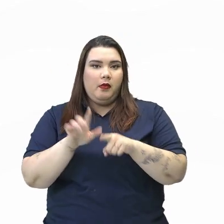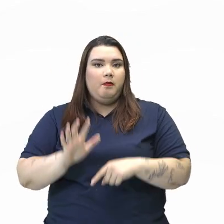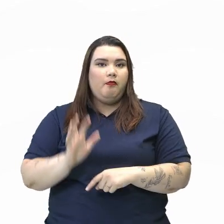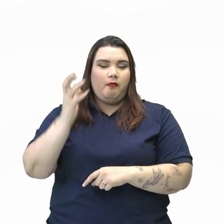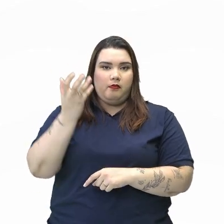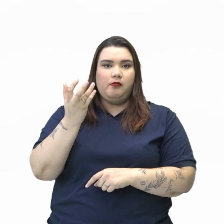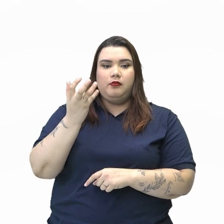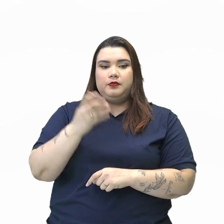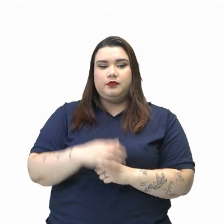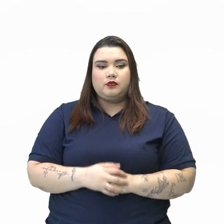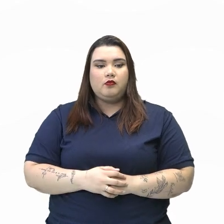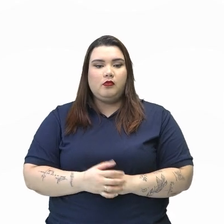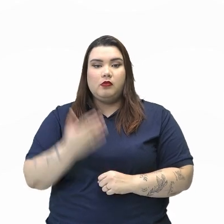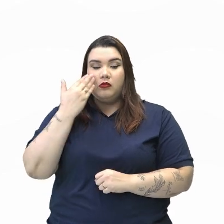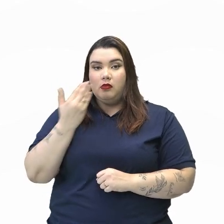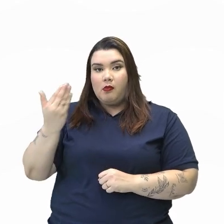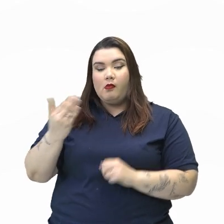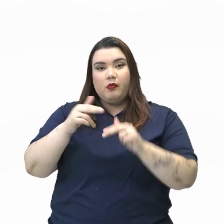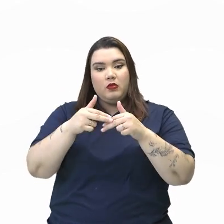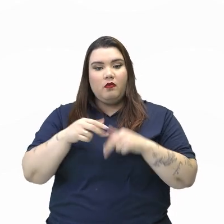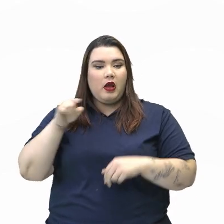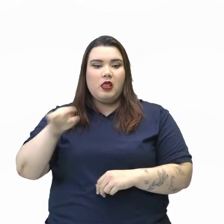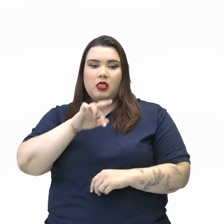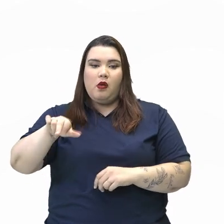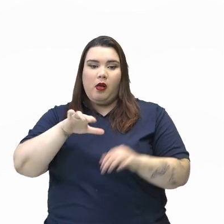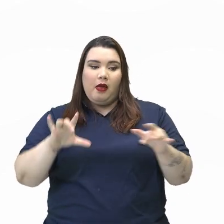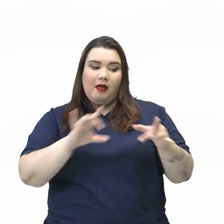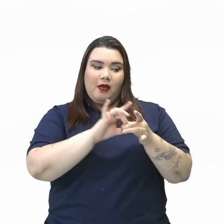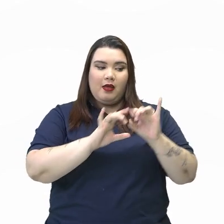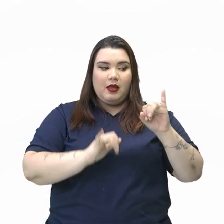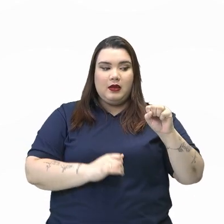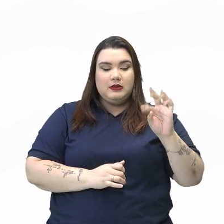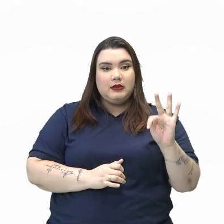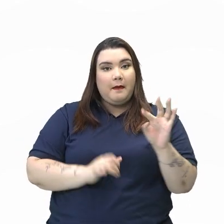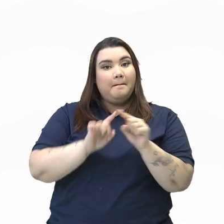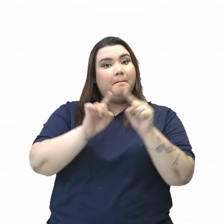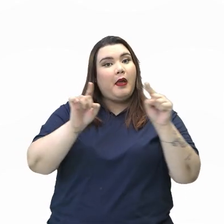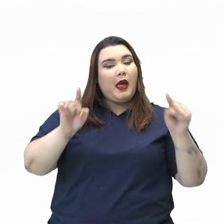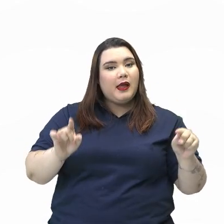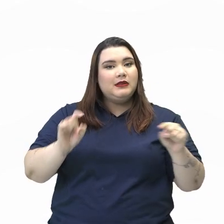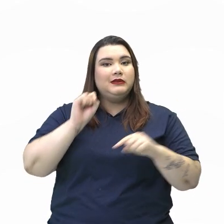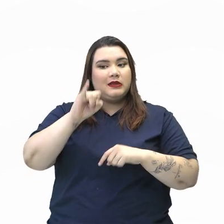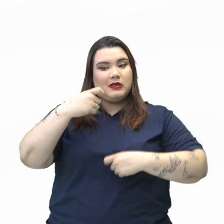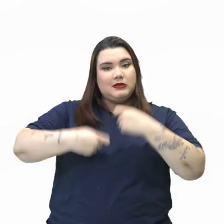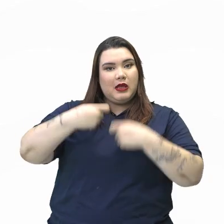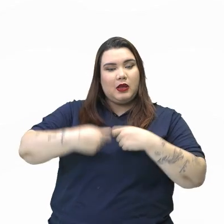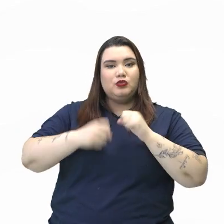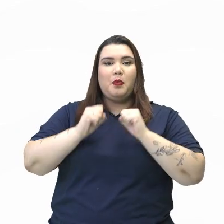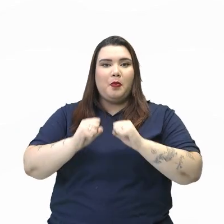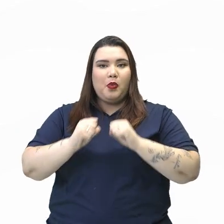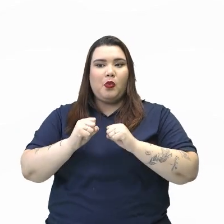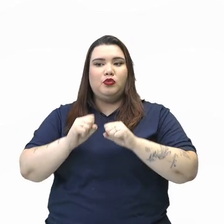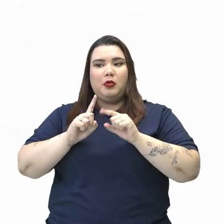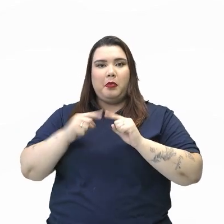causar essa infecção. Por isso, ela não é exclusivamente uma IST, mas pode ser transmitida sexualmente também,